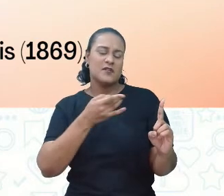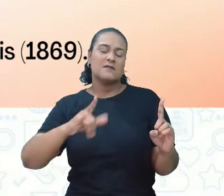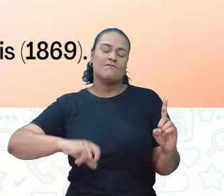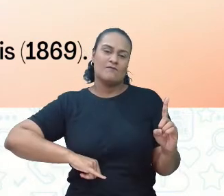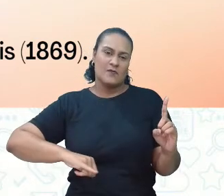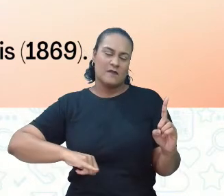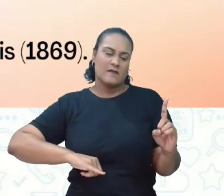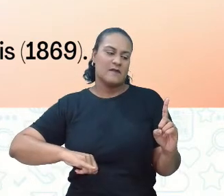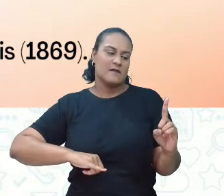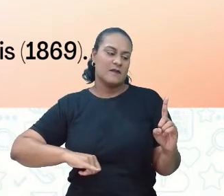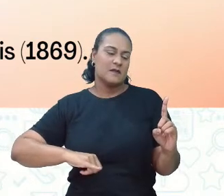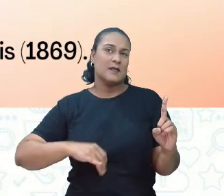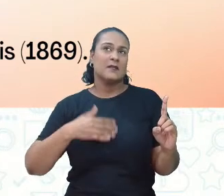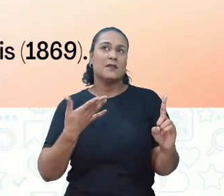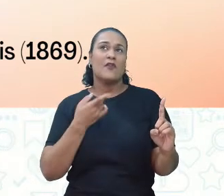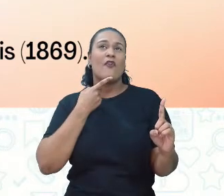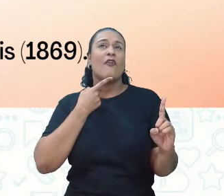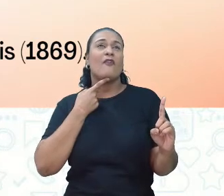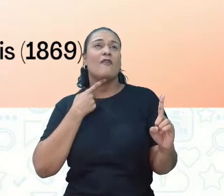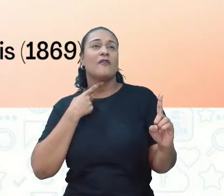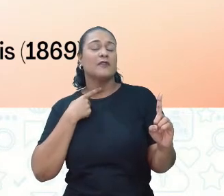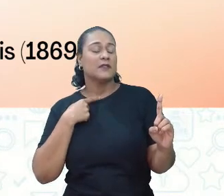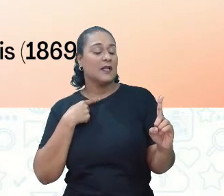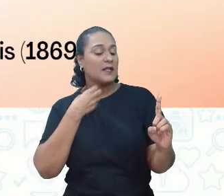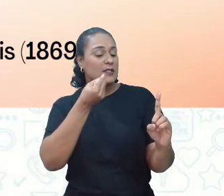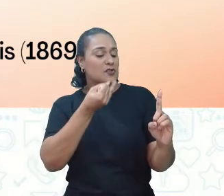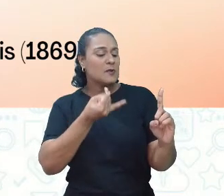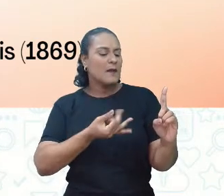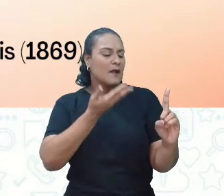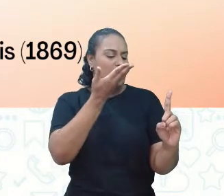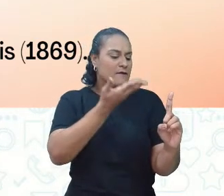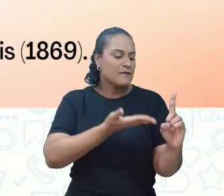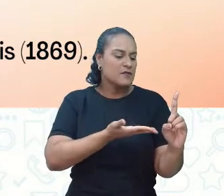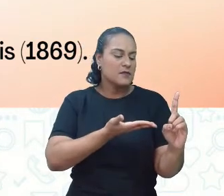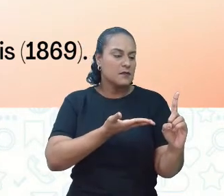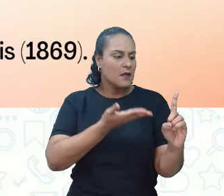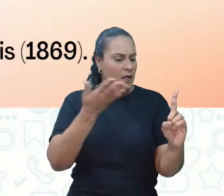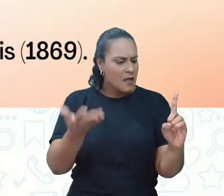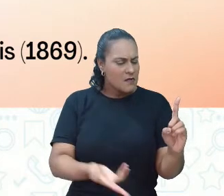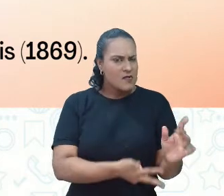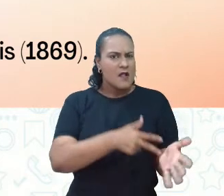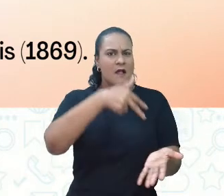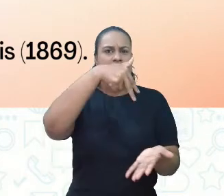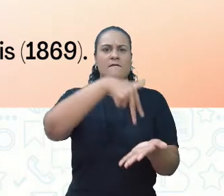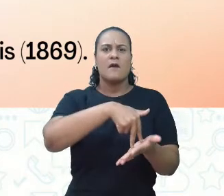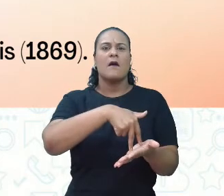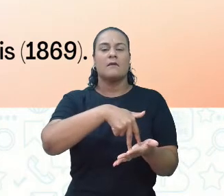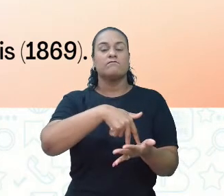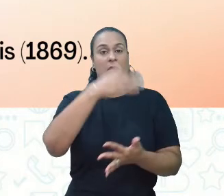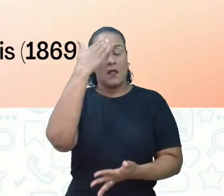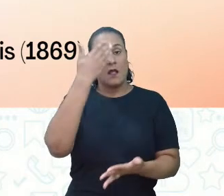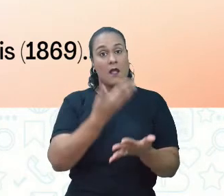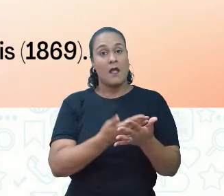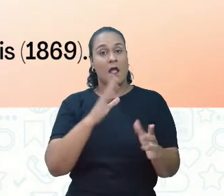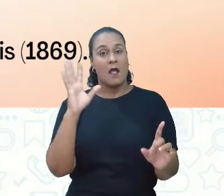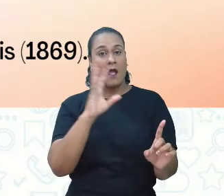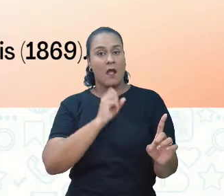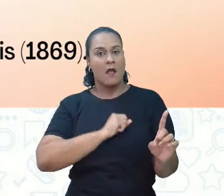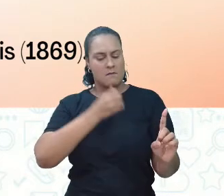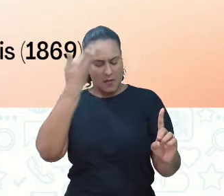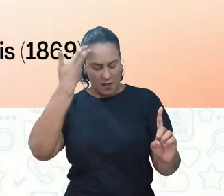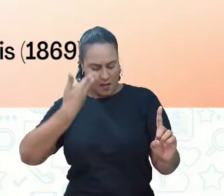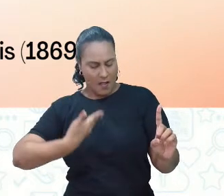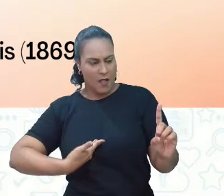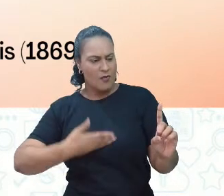É minha ambição dizer à tua grande alma desanimada, levanta-te, crê e ama. Aqui está uma alma